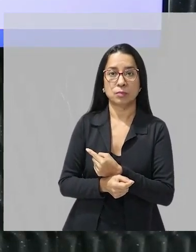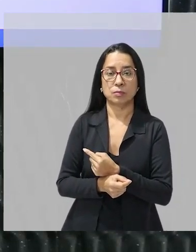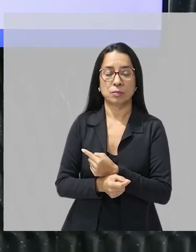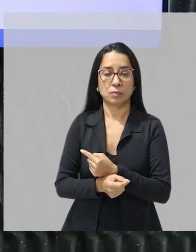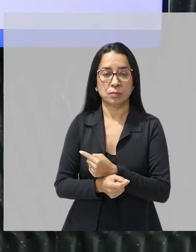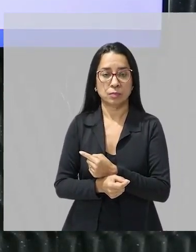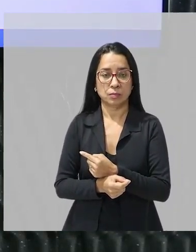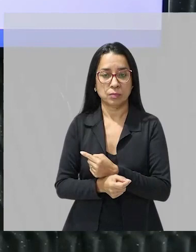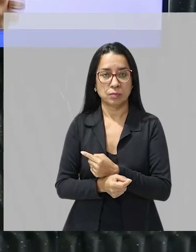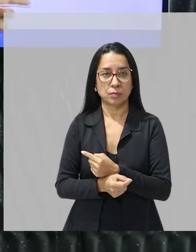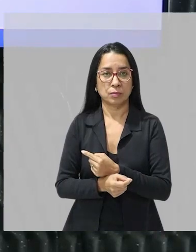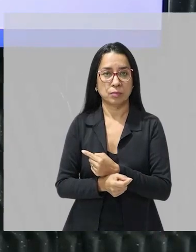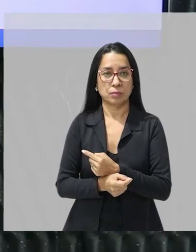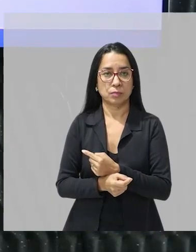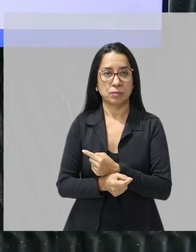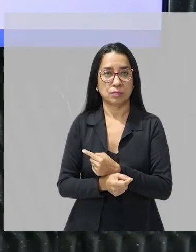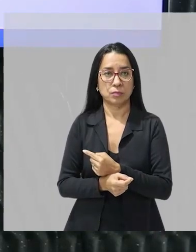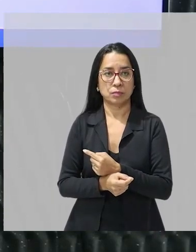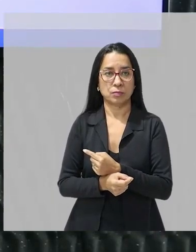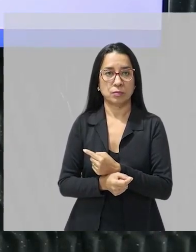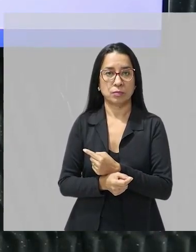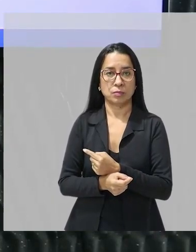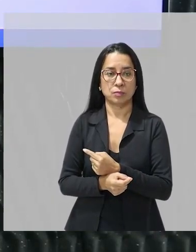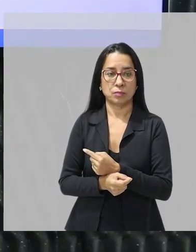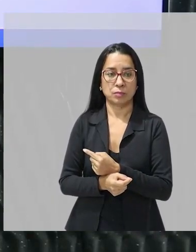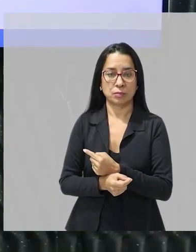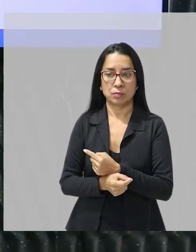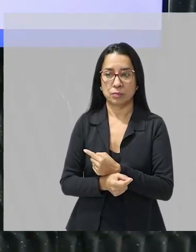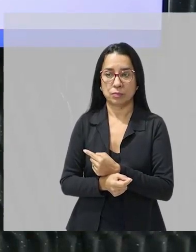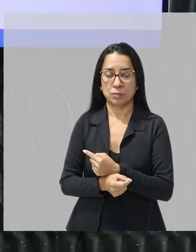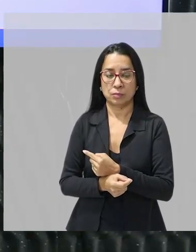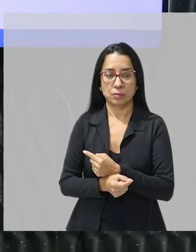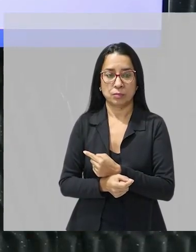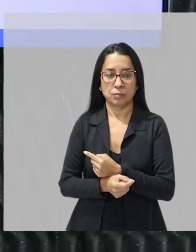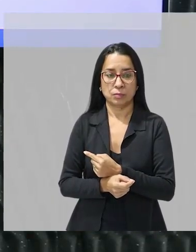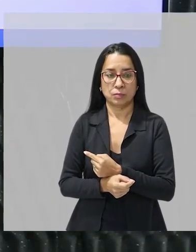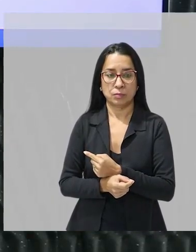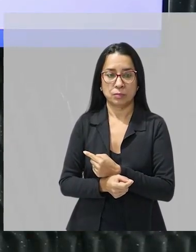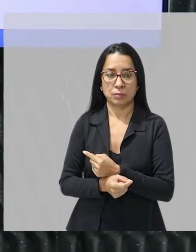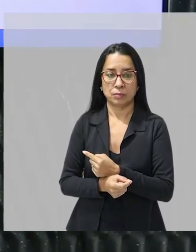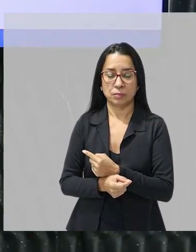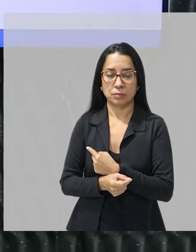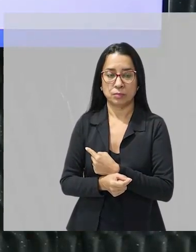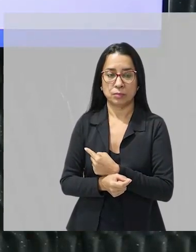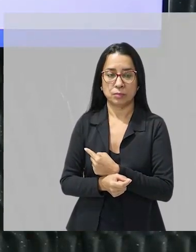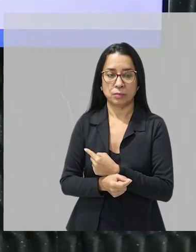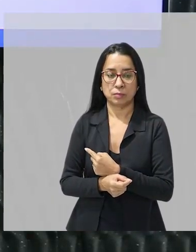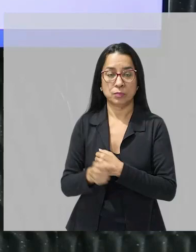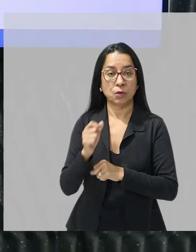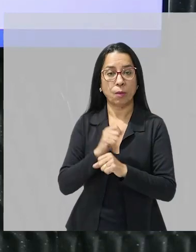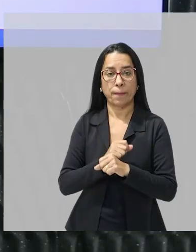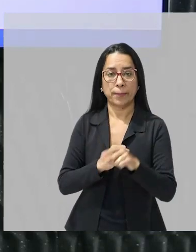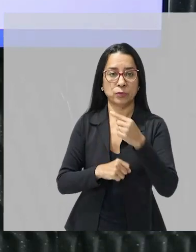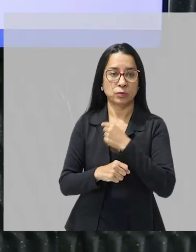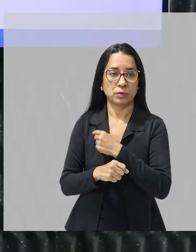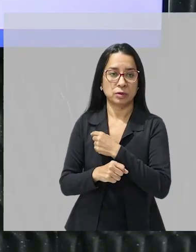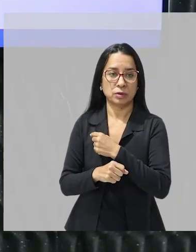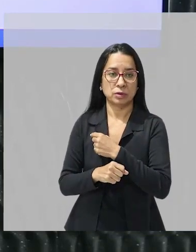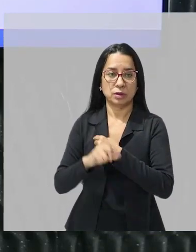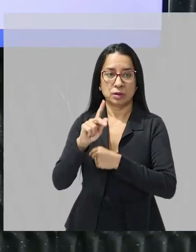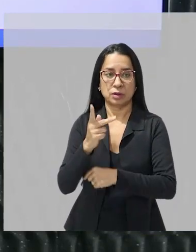hemoglobina oxigenada no sangue ocorre por causa de quê? Então, ele está falando ali do mal das alturas, né? Da